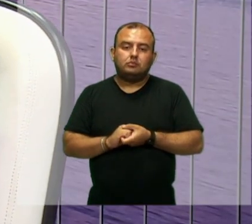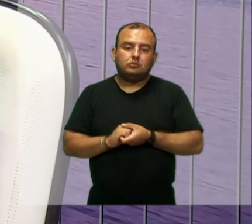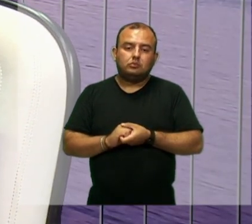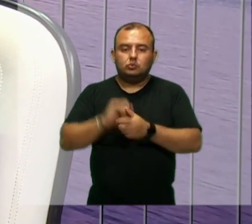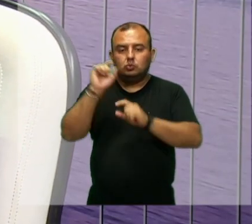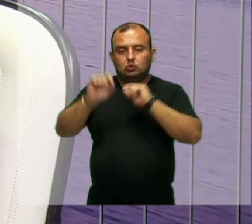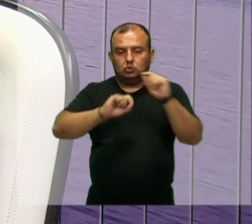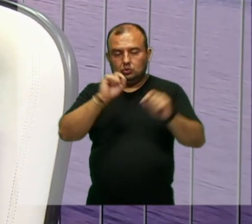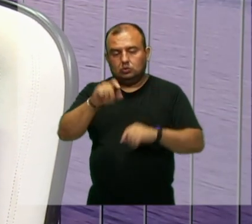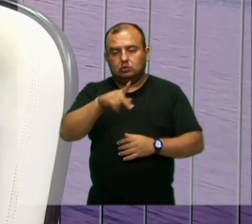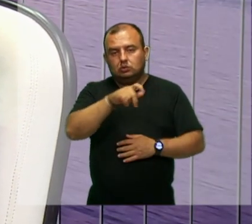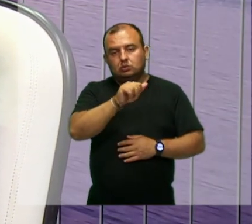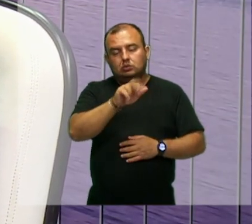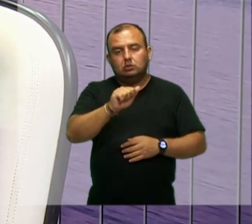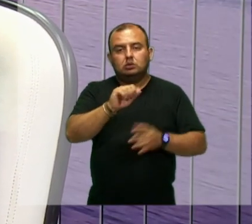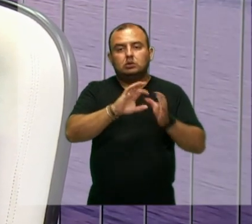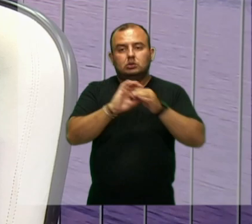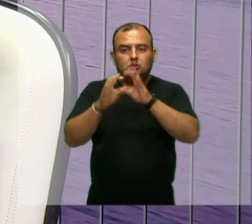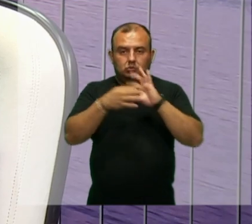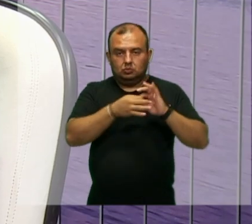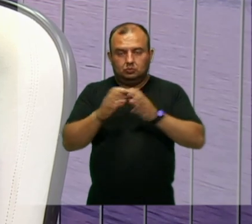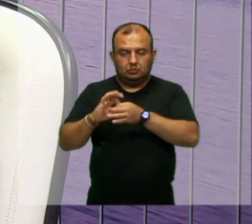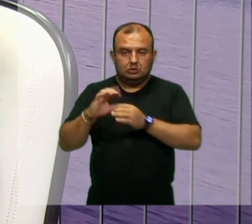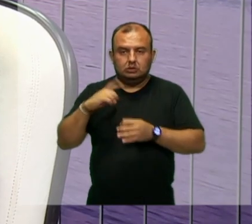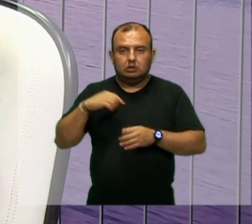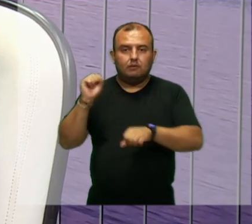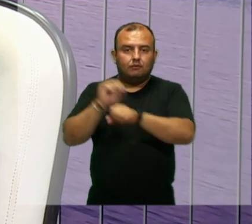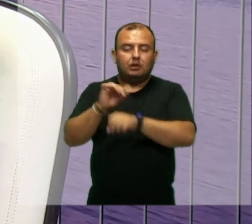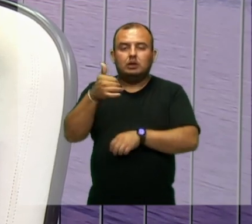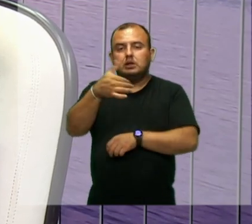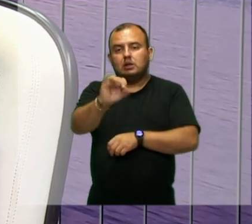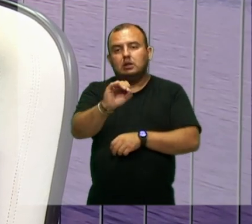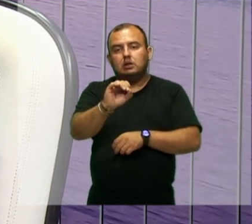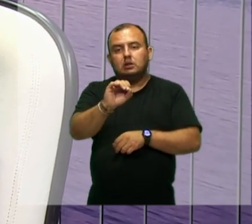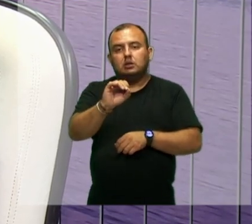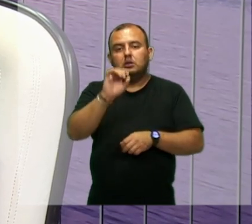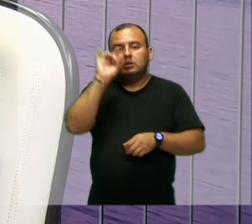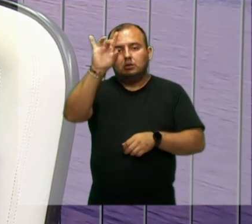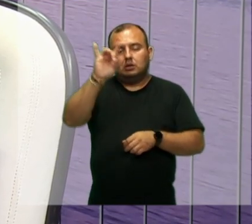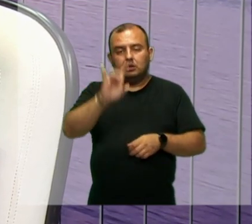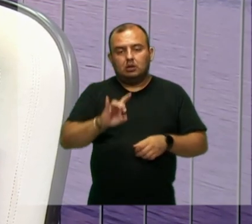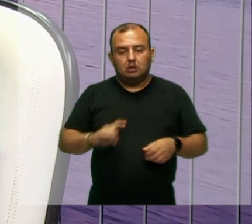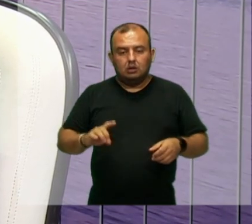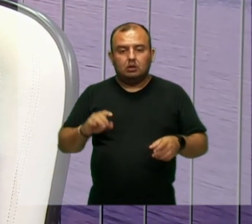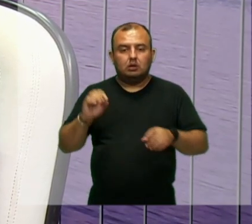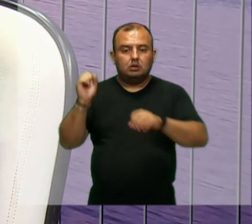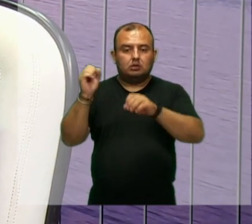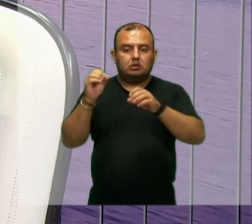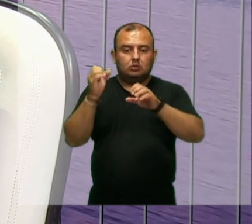Para a Paralimpíada, existem 10 vagas para cada categoria da paracanoagem.